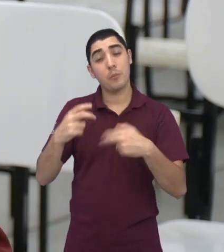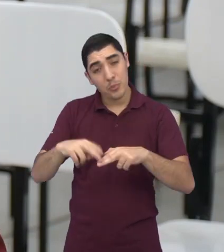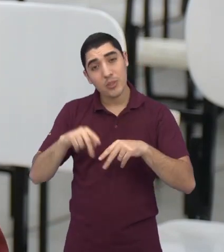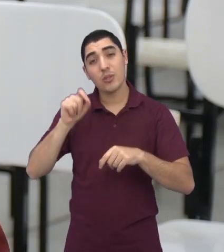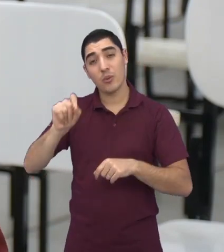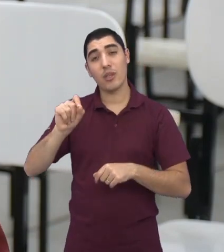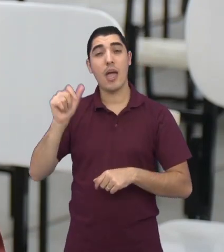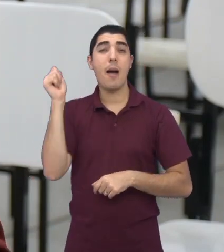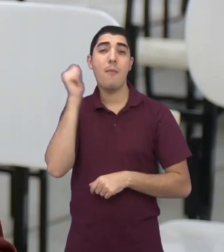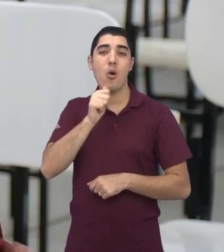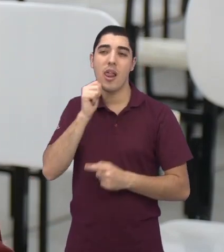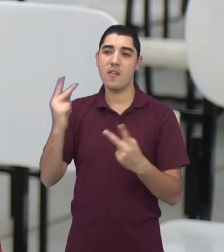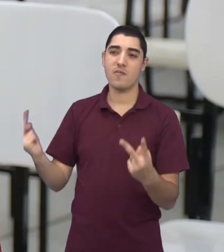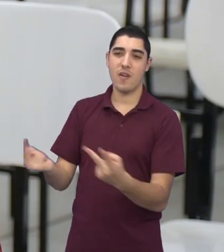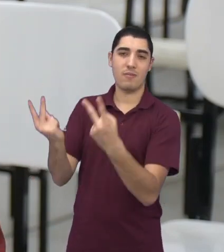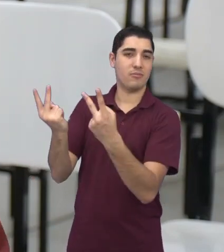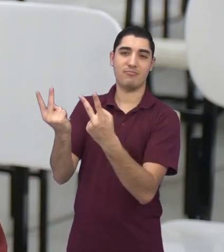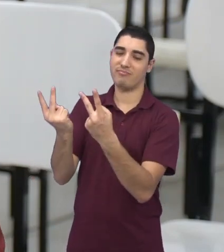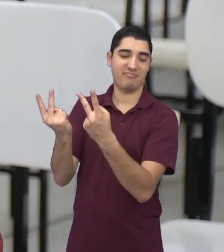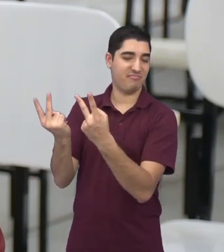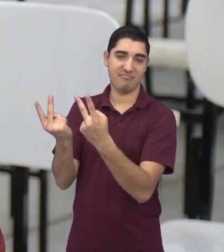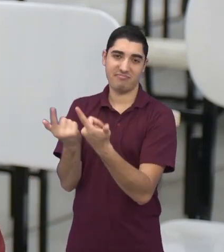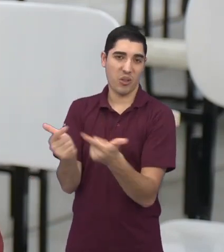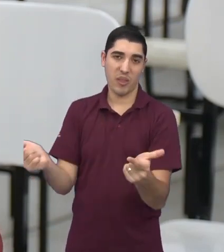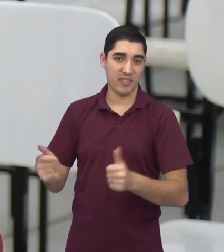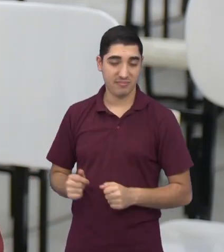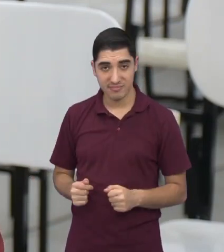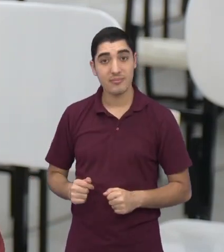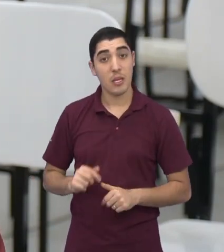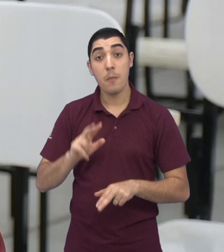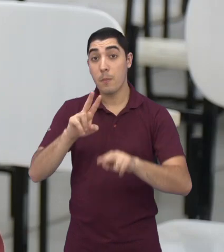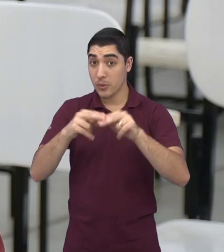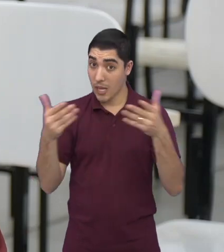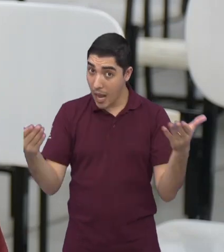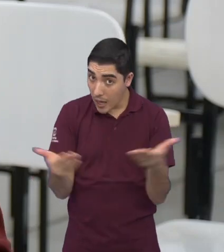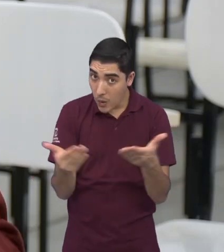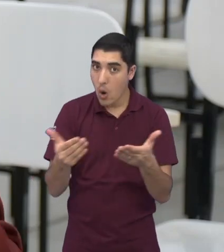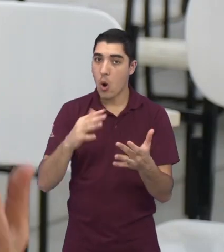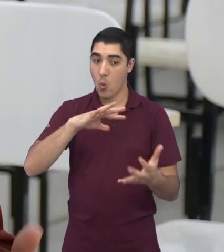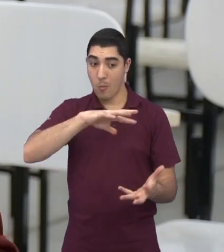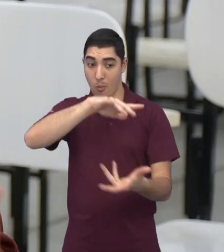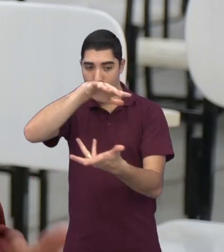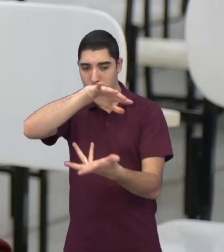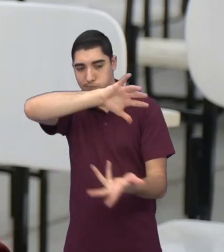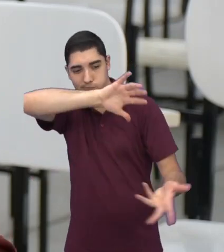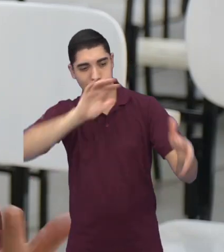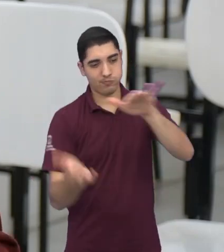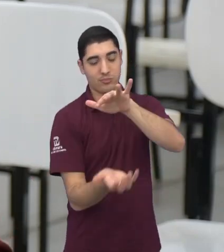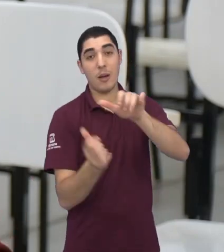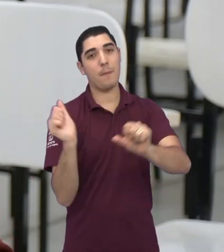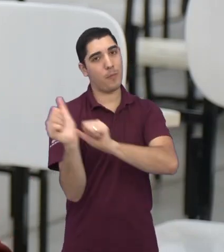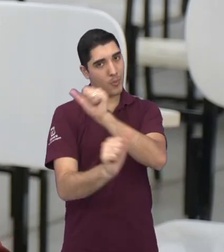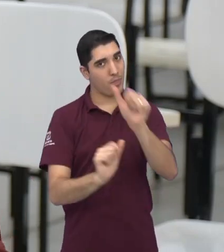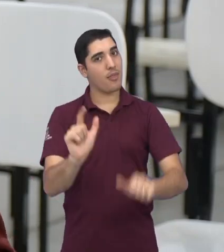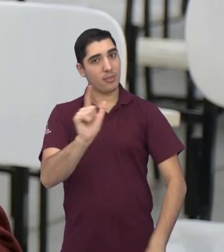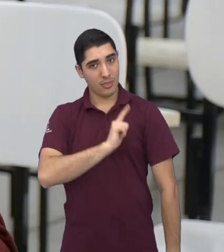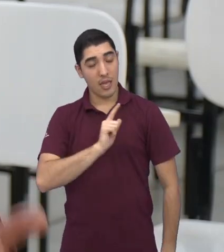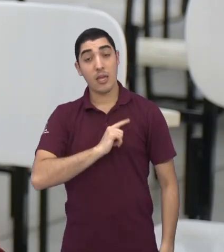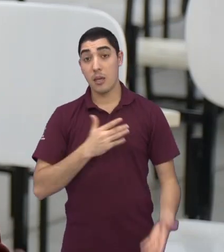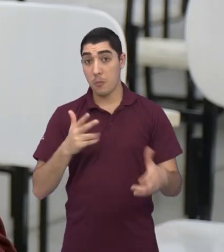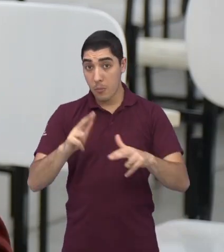as mulheres. No entanto, o mundo está mudando, né? Tanto que a gente está